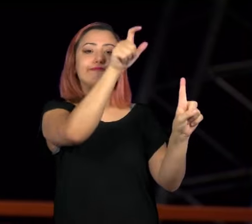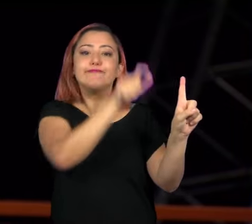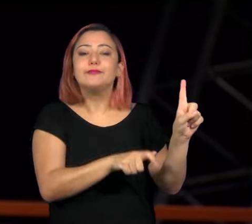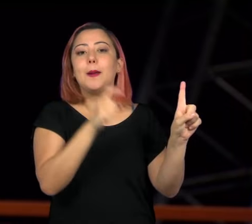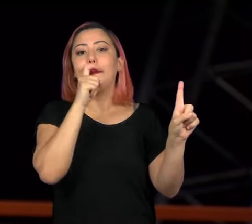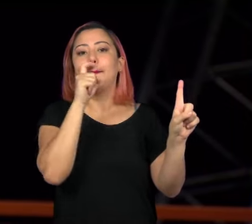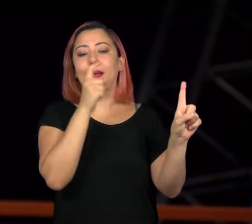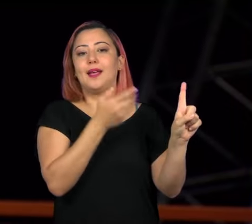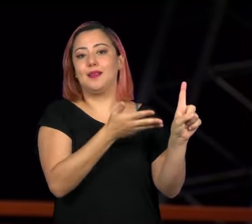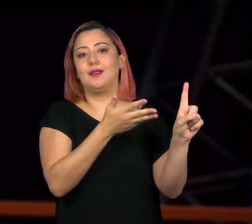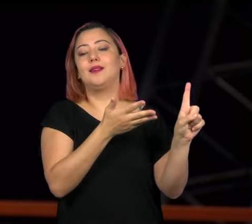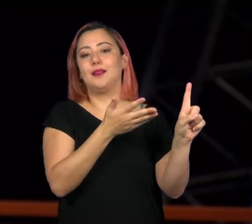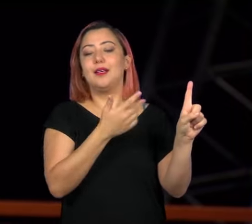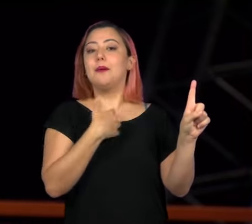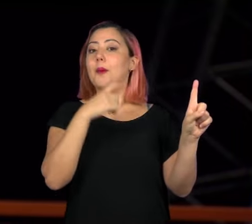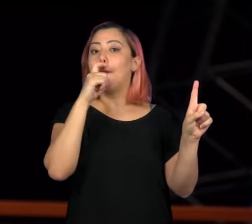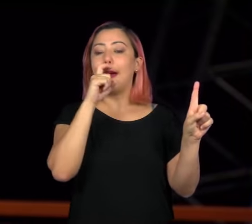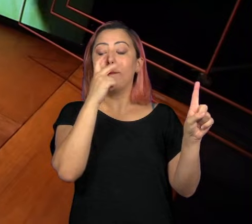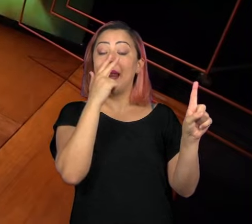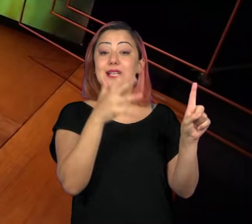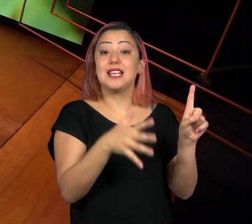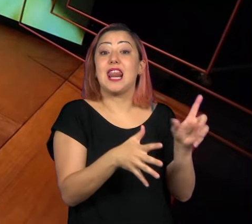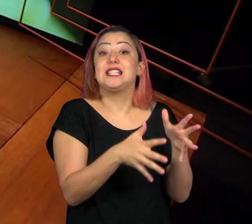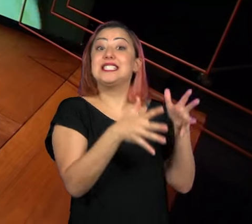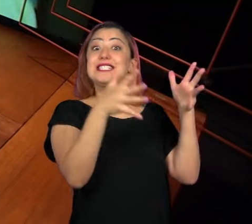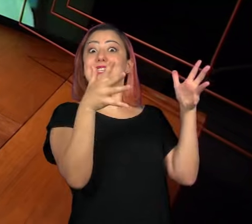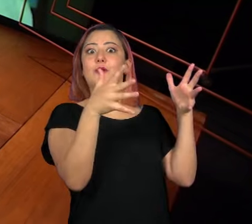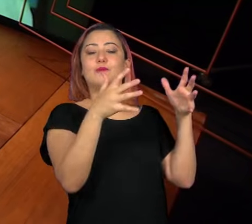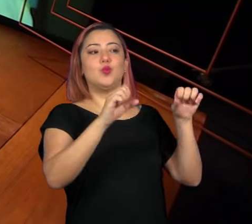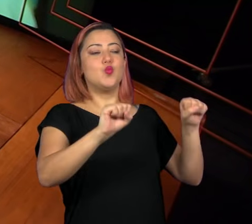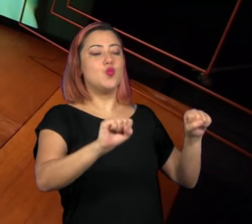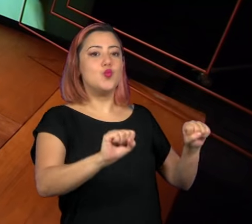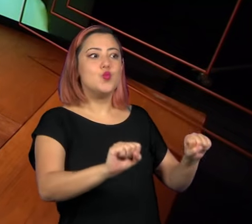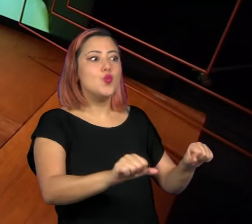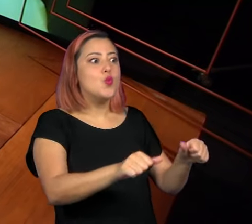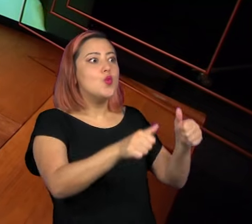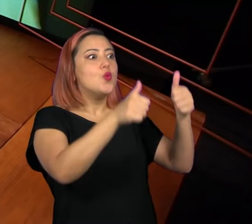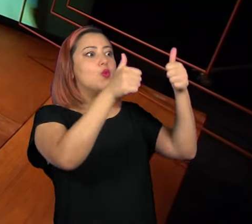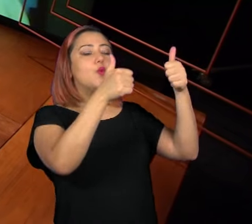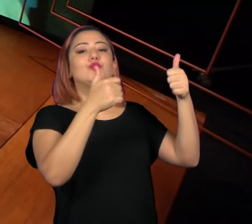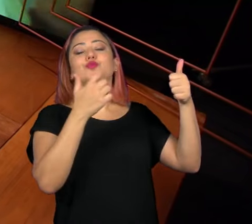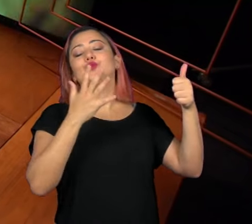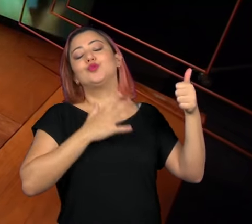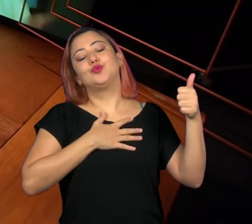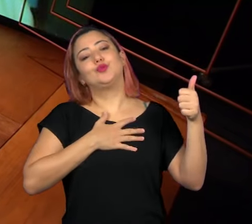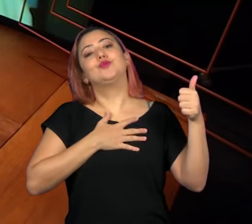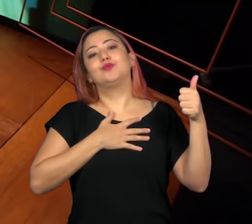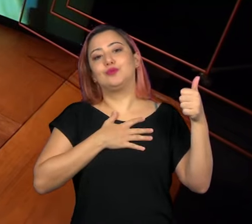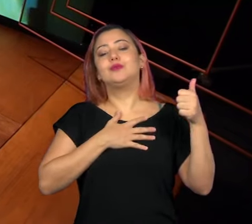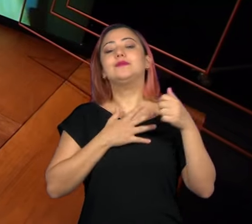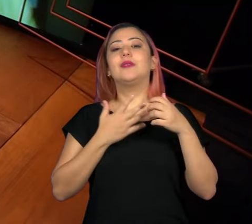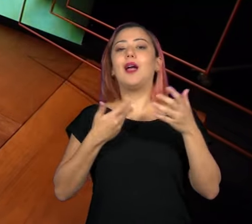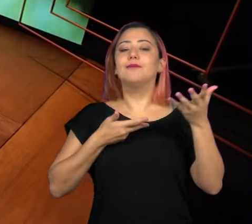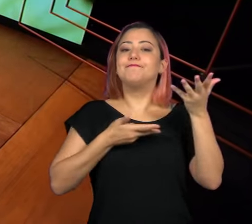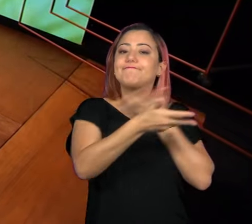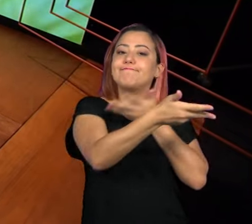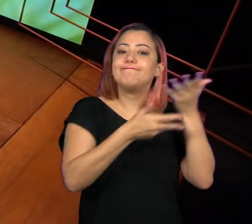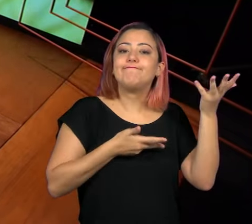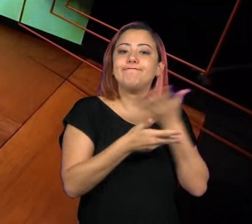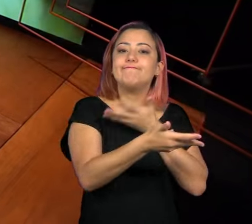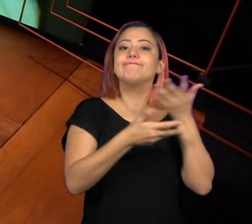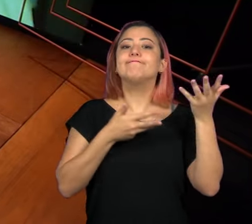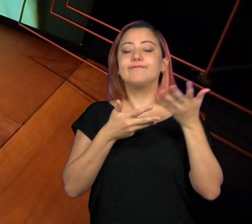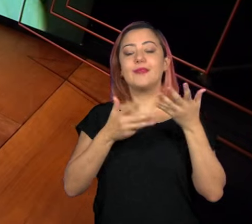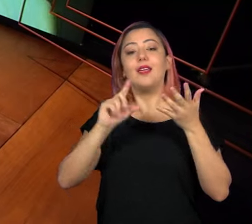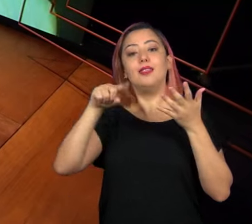Ele ficou grande. Eu fiz as pazes definitivamente com aquele homem dentro de mim. E a ideia de